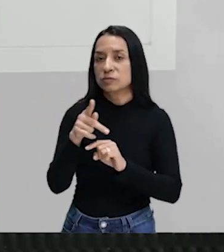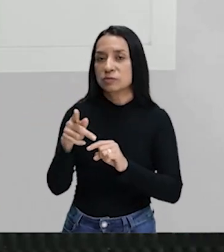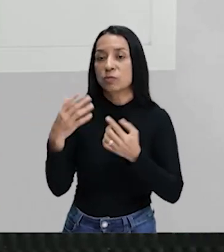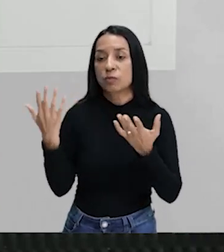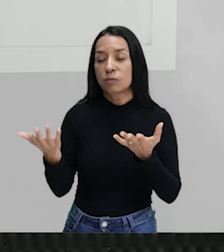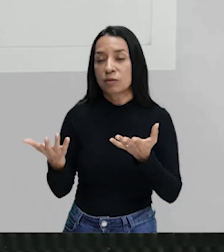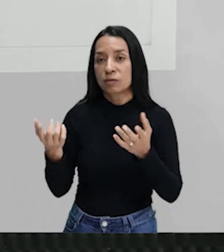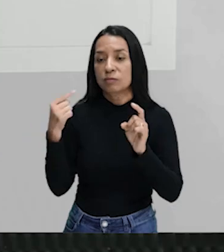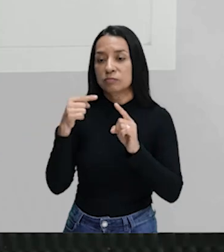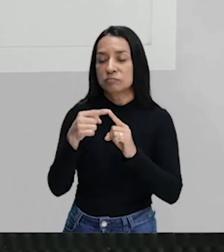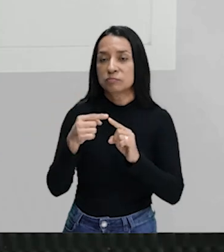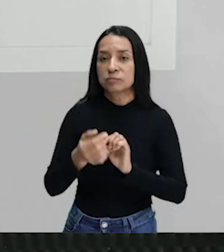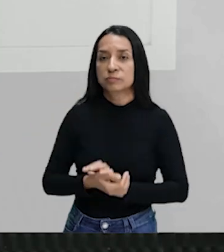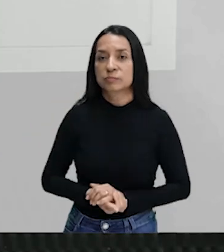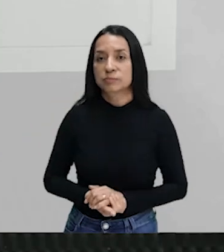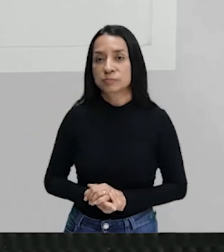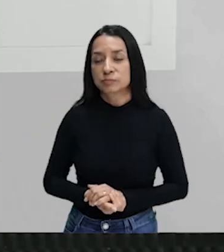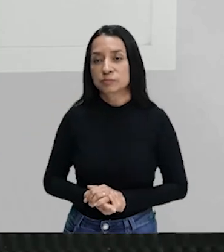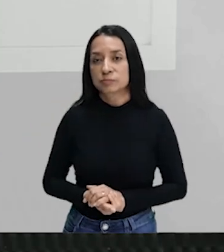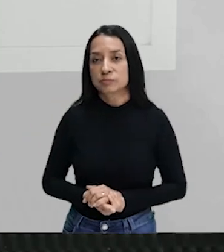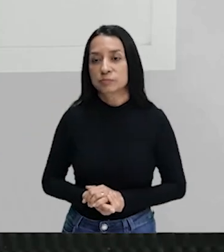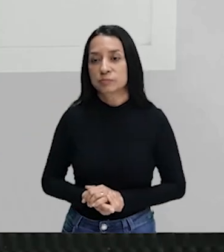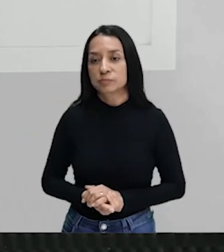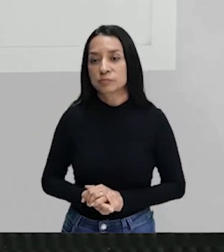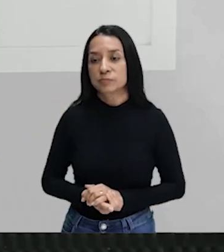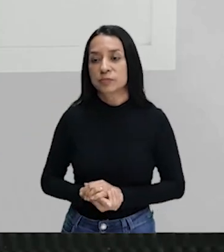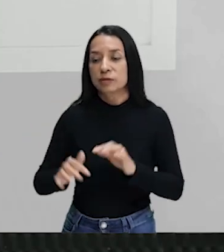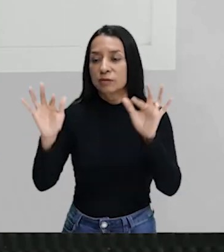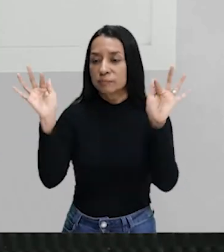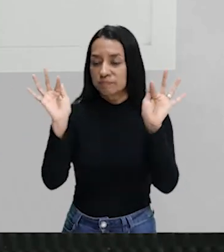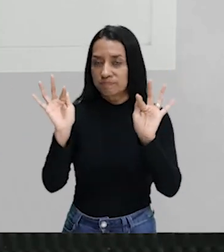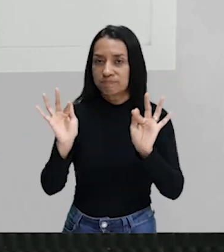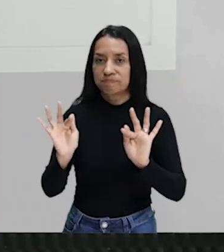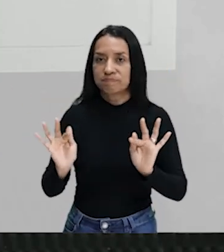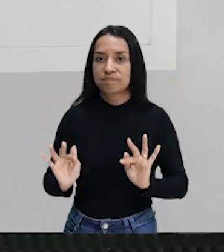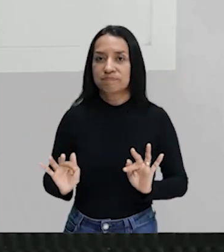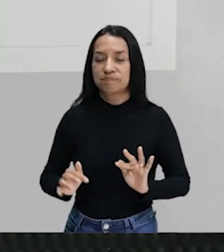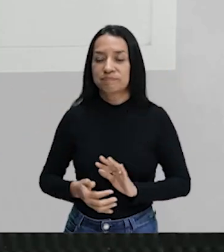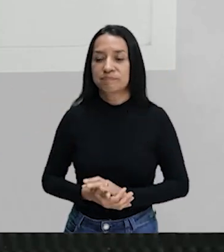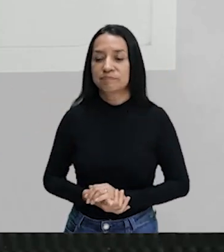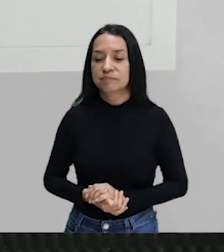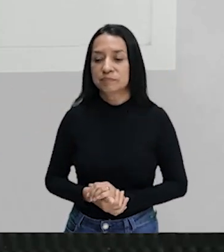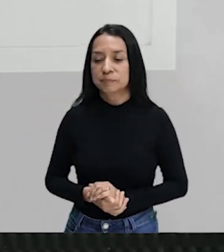que teleologia é esta? A felicidade.